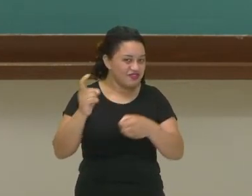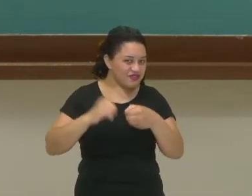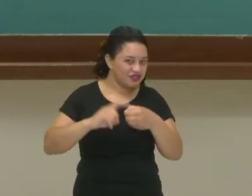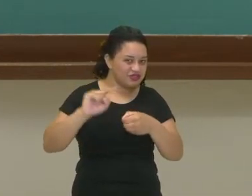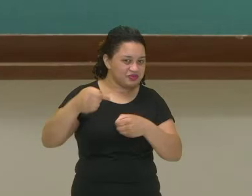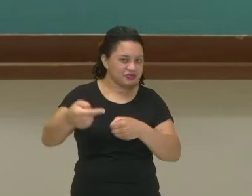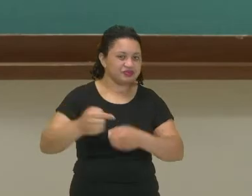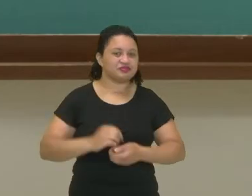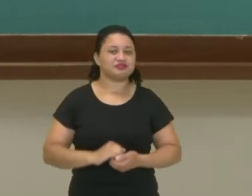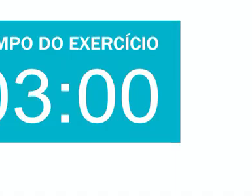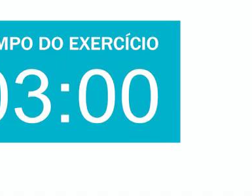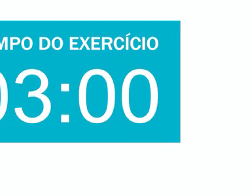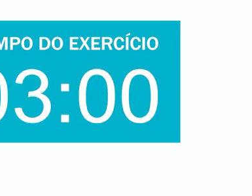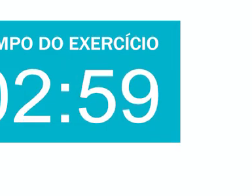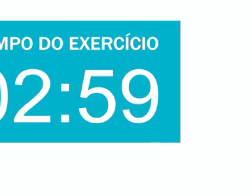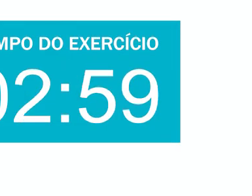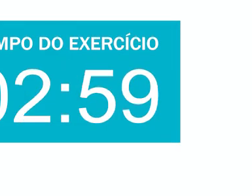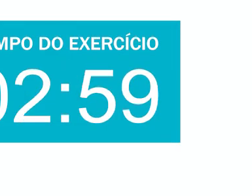lá.